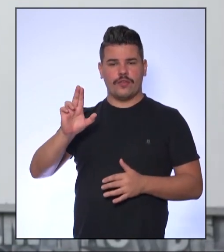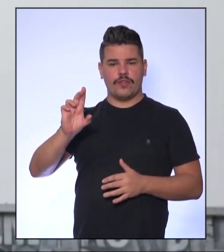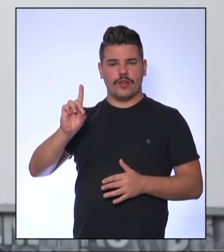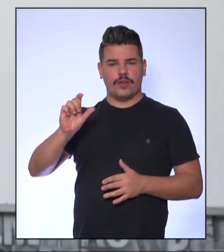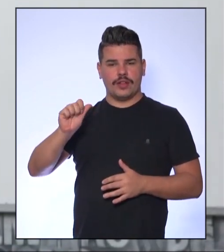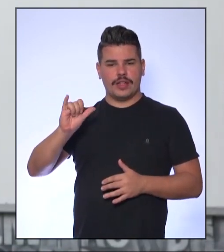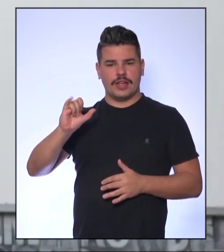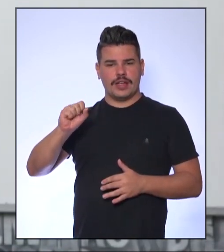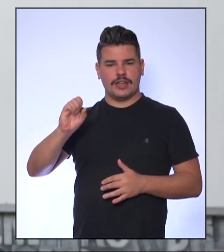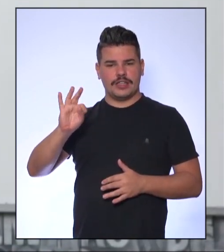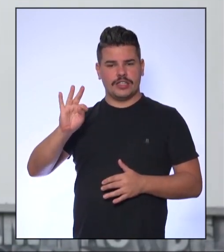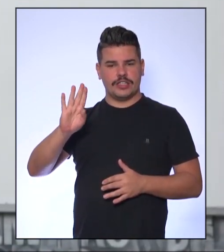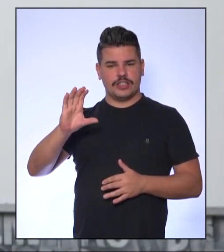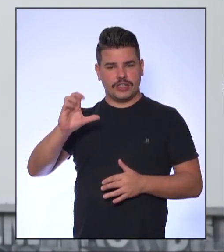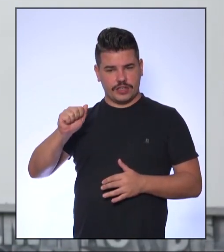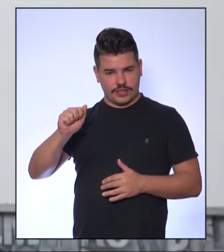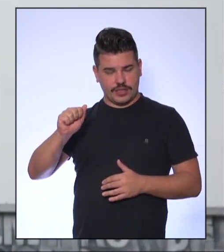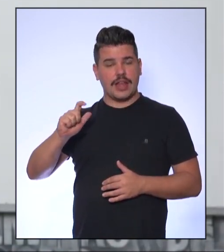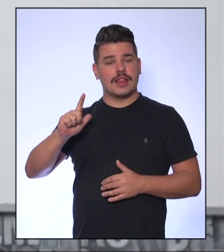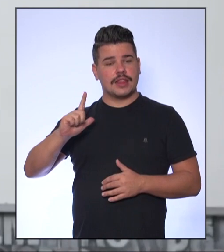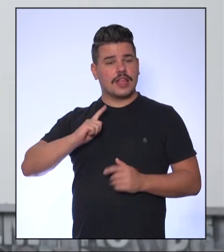poder